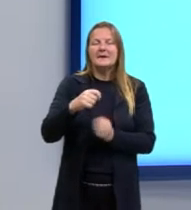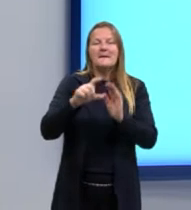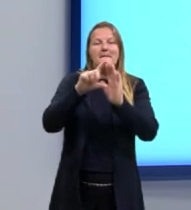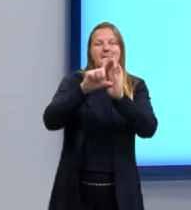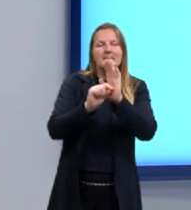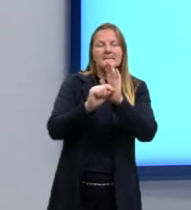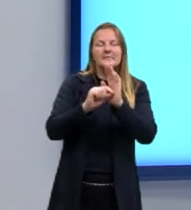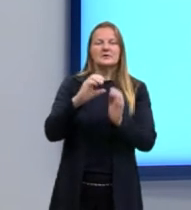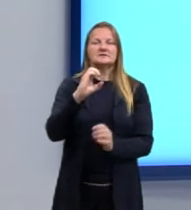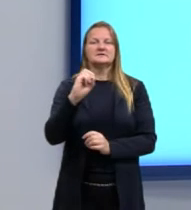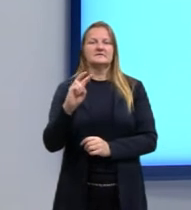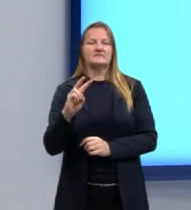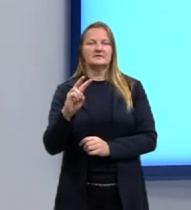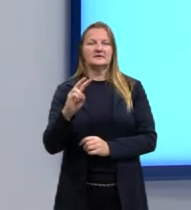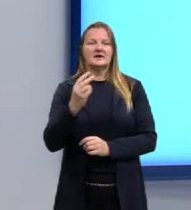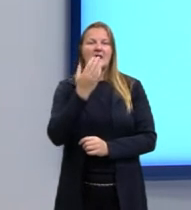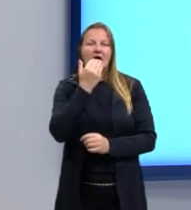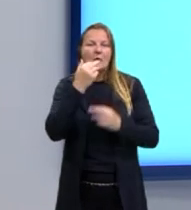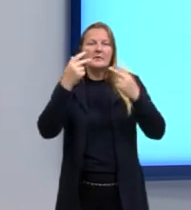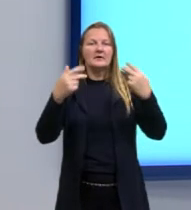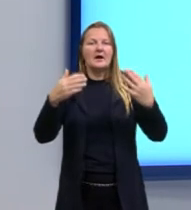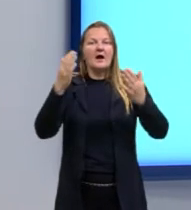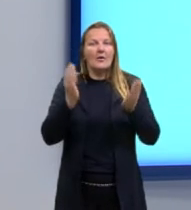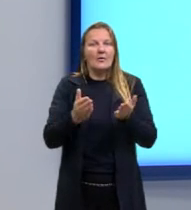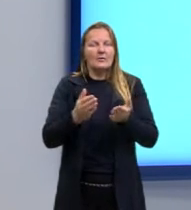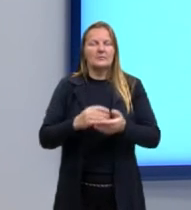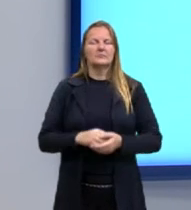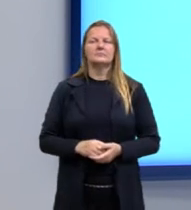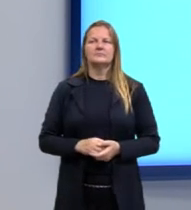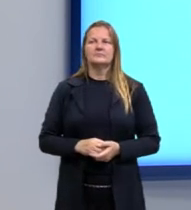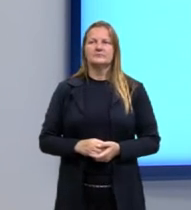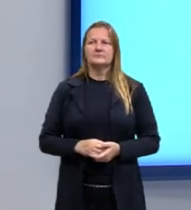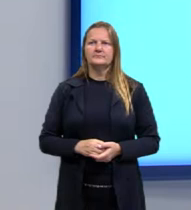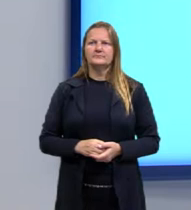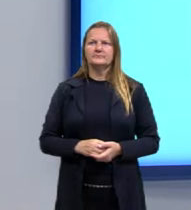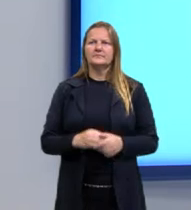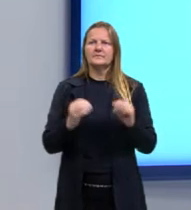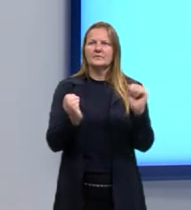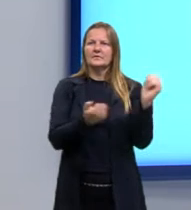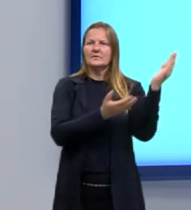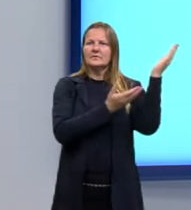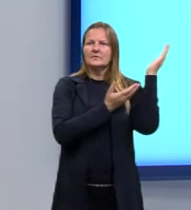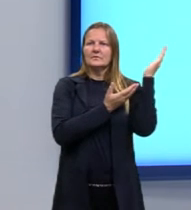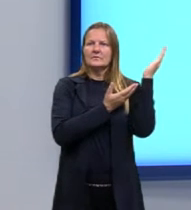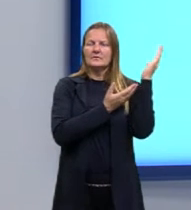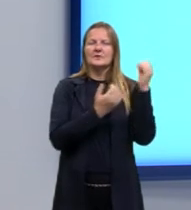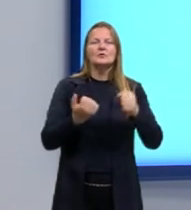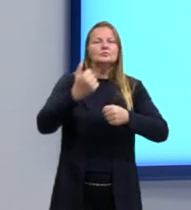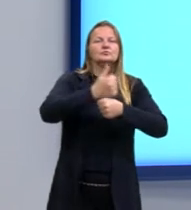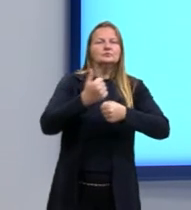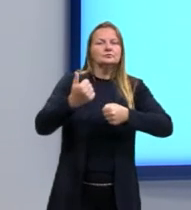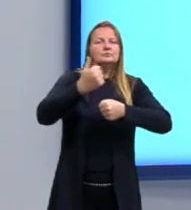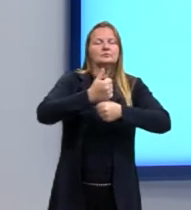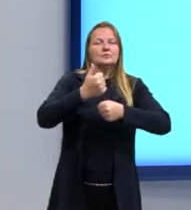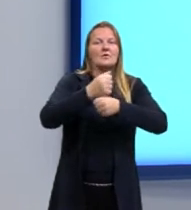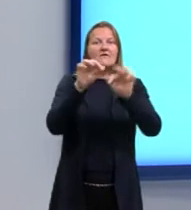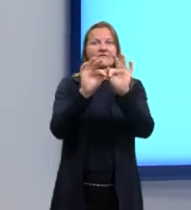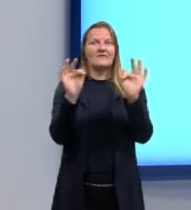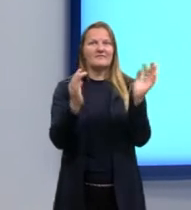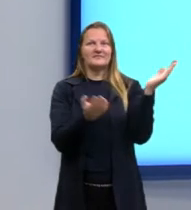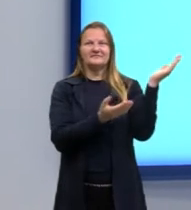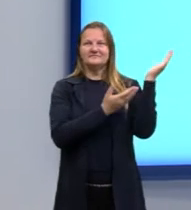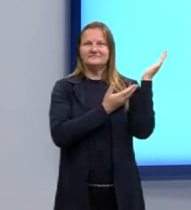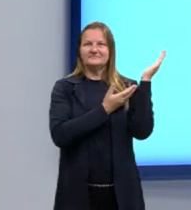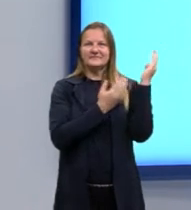menor do que o CV da atual E aí a gente vai substituir justamente pela relação